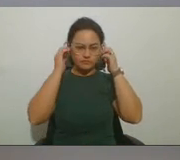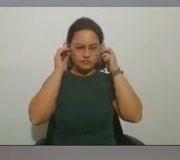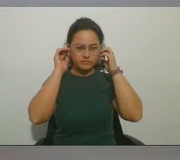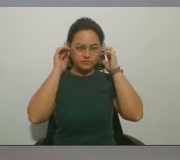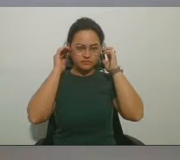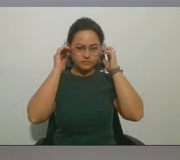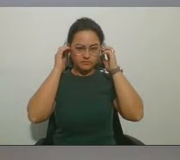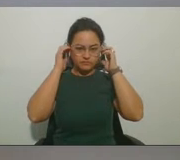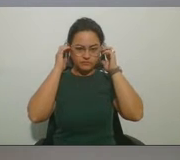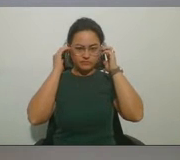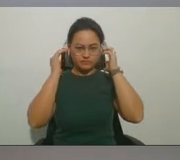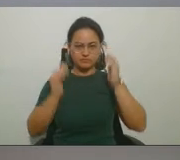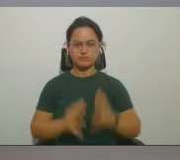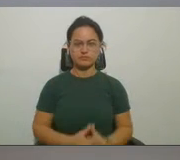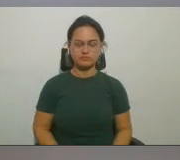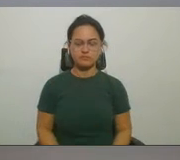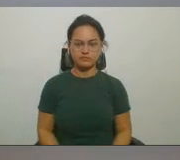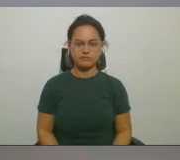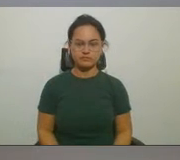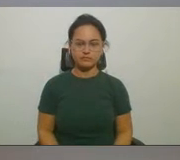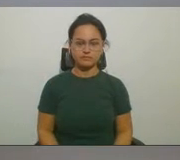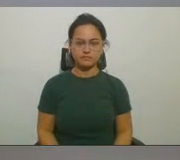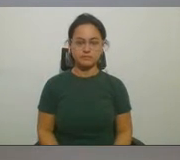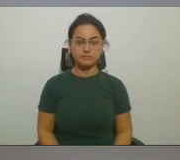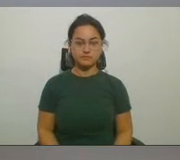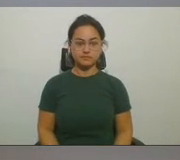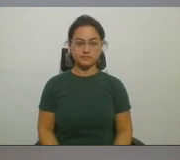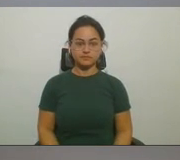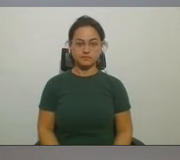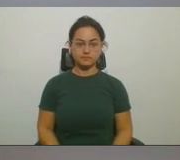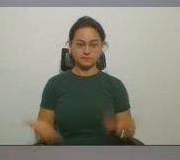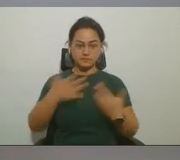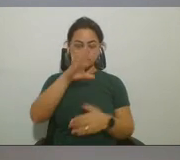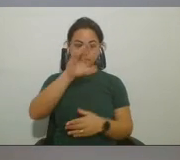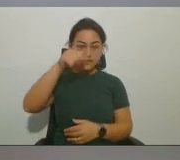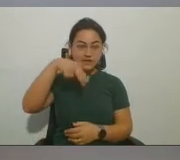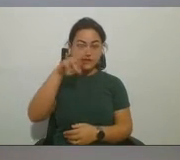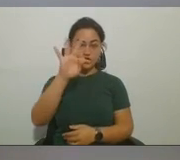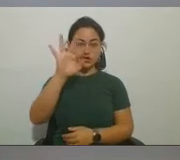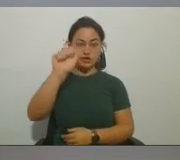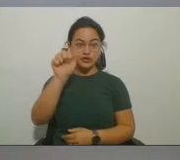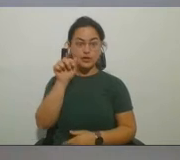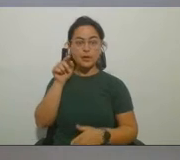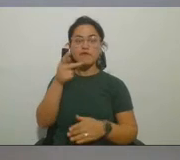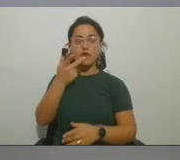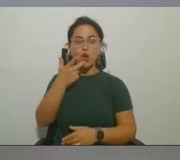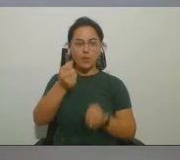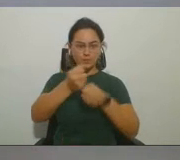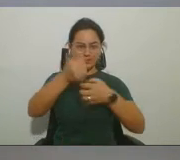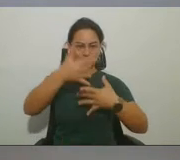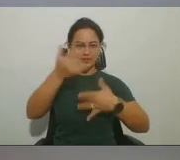próprio adiantado da hora. Então, a Cíntia Gonçalves Martins, ela fala o seguinte: professora Dora,